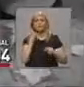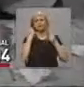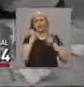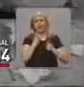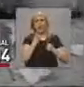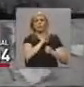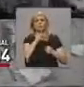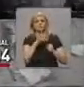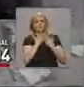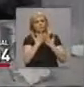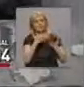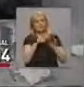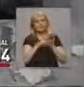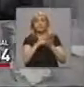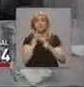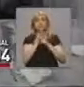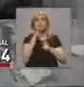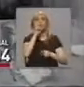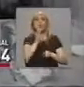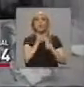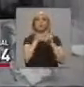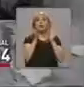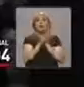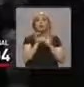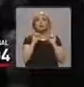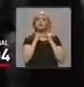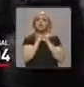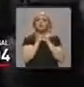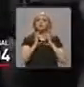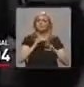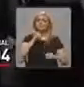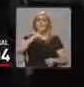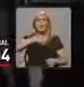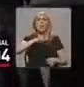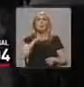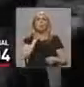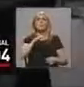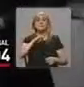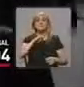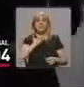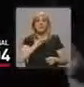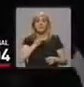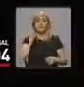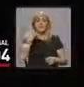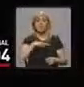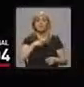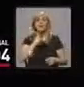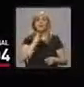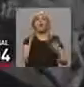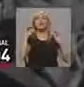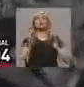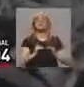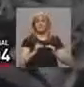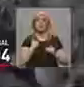e justamente porque as mulheres, em todas as sociedades oprimidas, têm ainda menos voz que os homens. E, portanto, deu-me